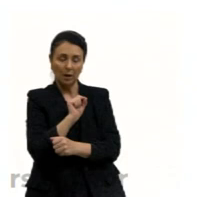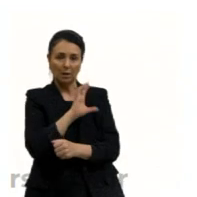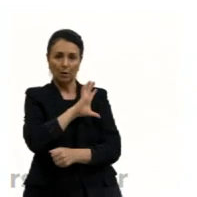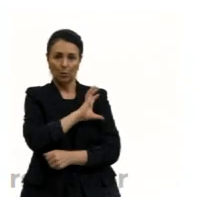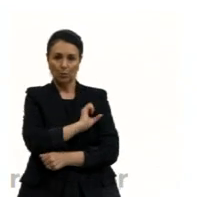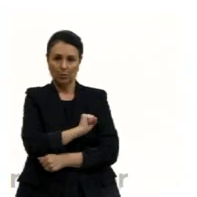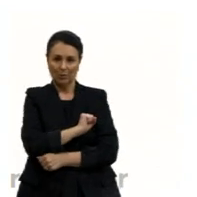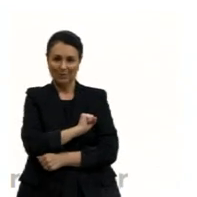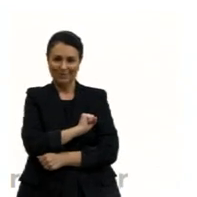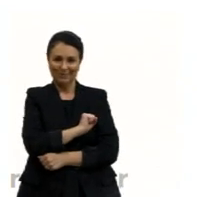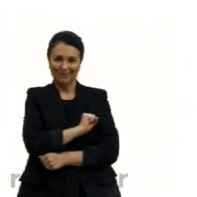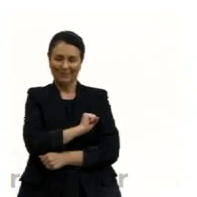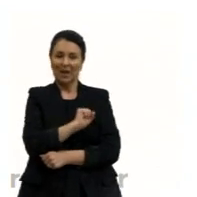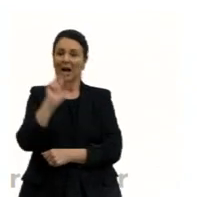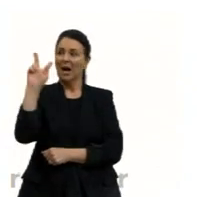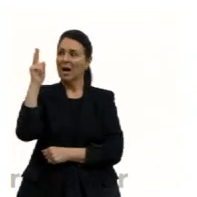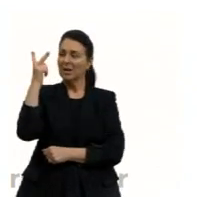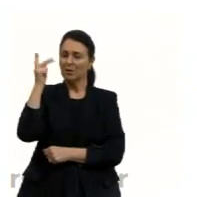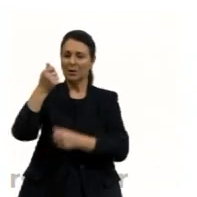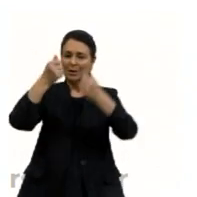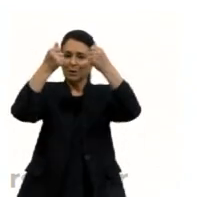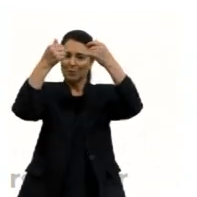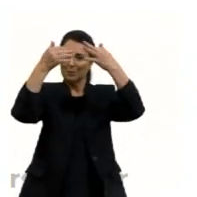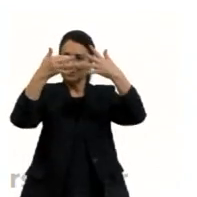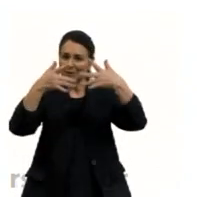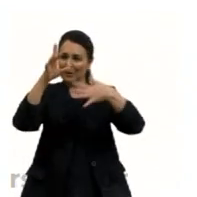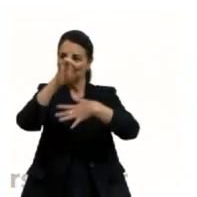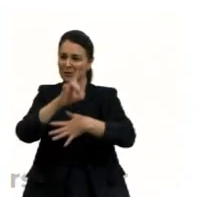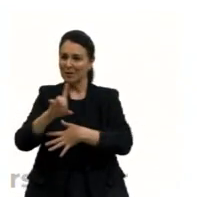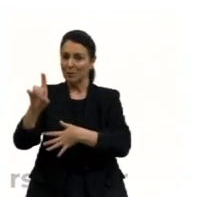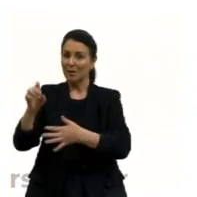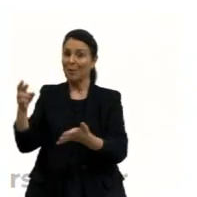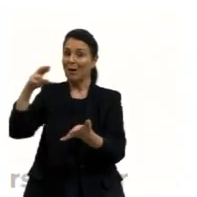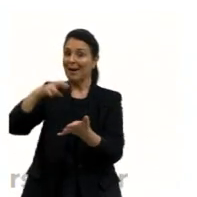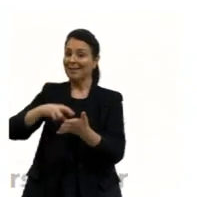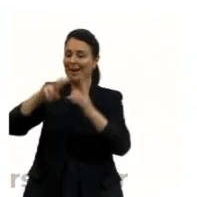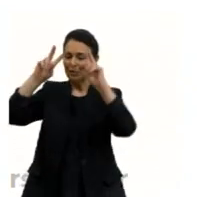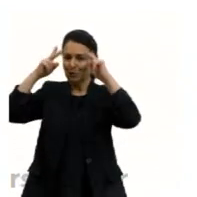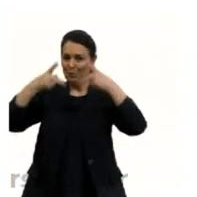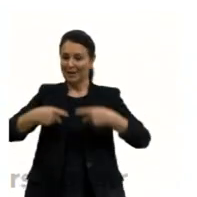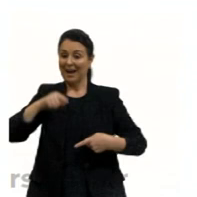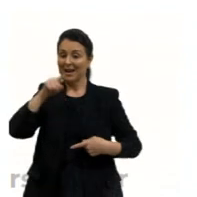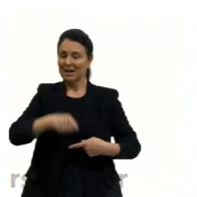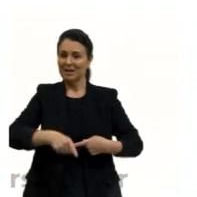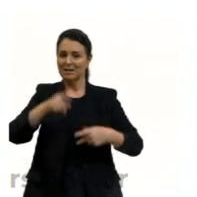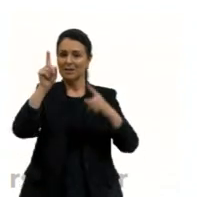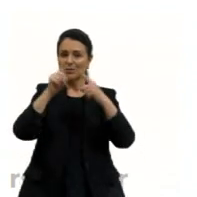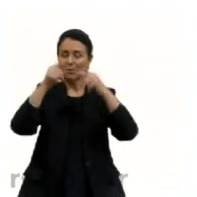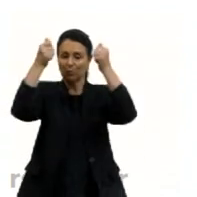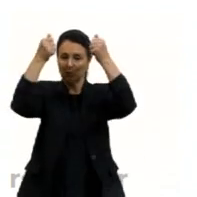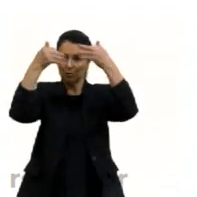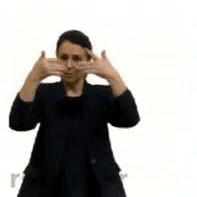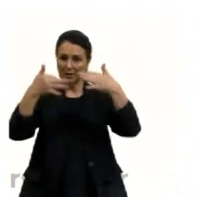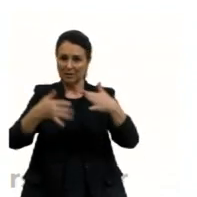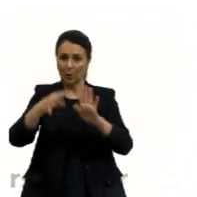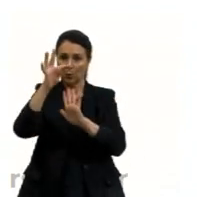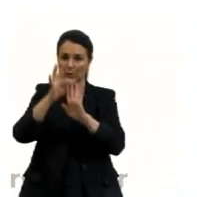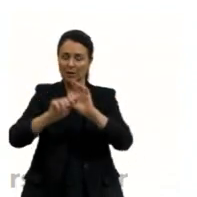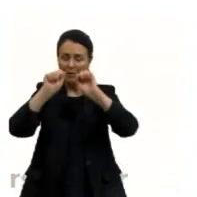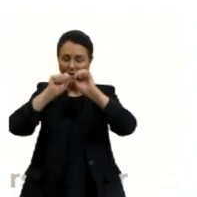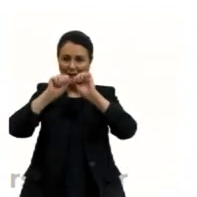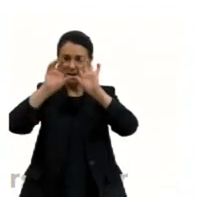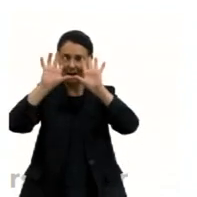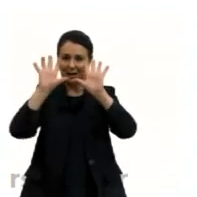fábula traz uma explicação oriunda dos Deuses para uma realidade humana esse tipo de explicação texto deixa bem claro né